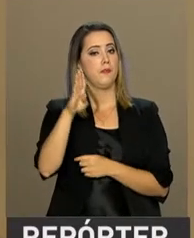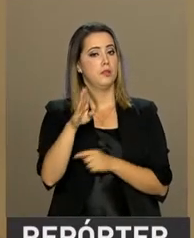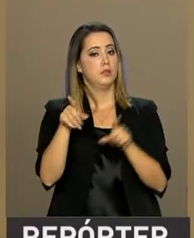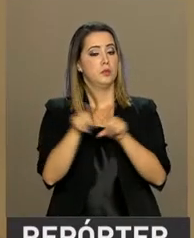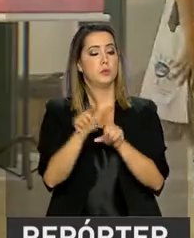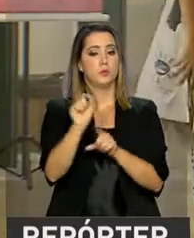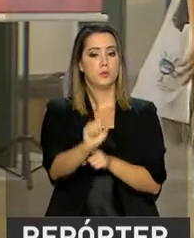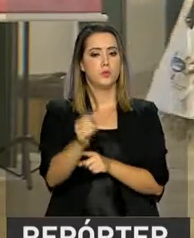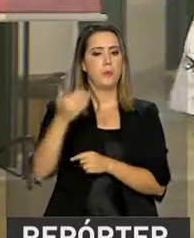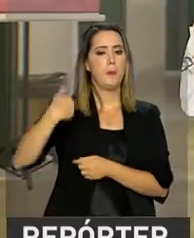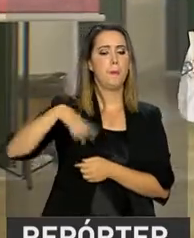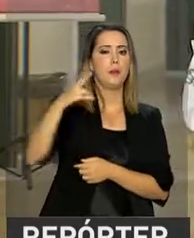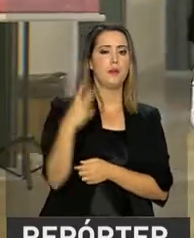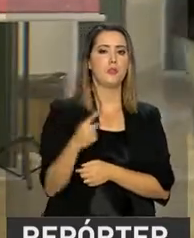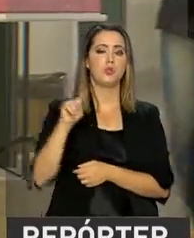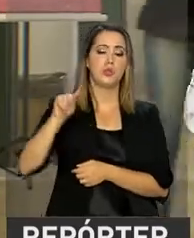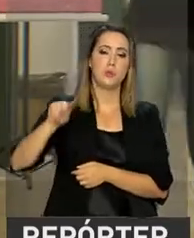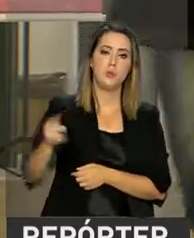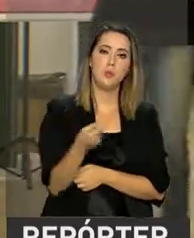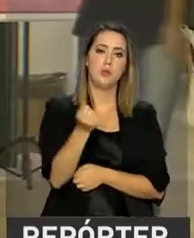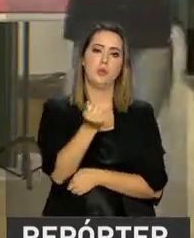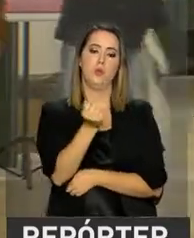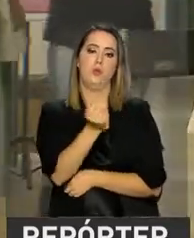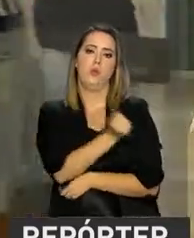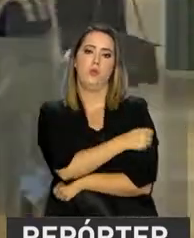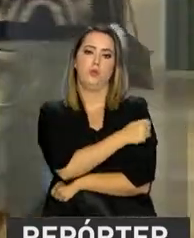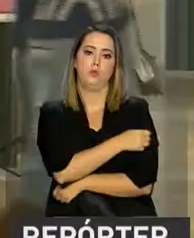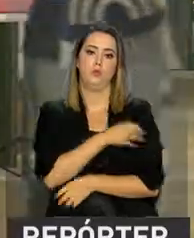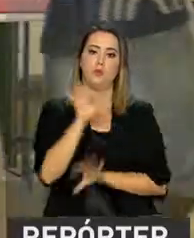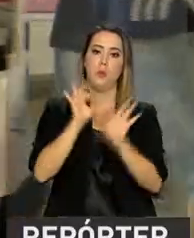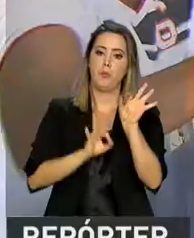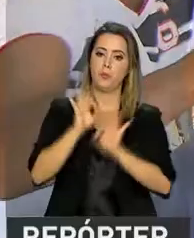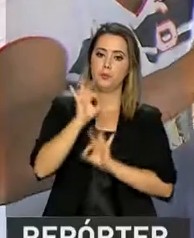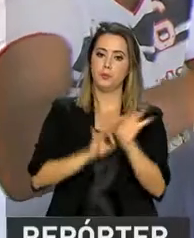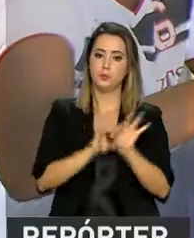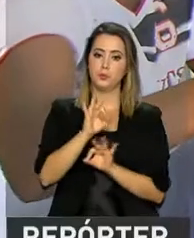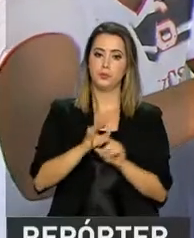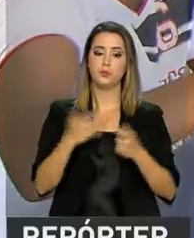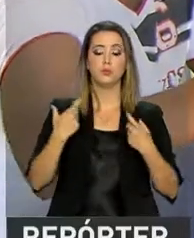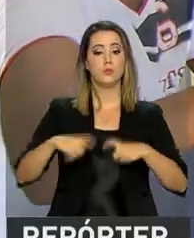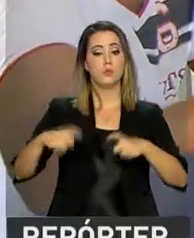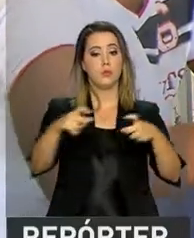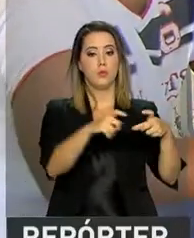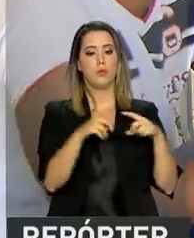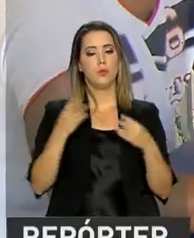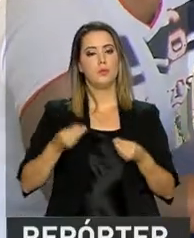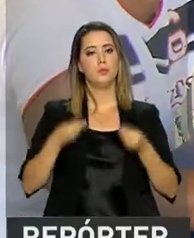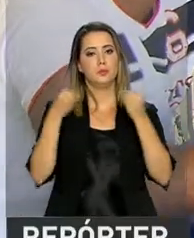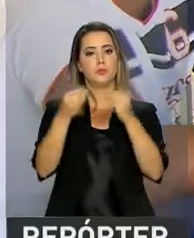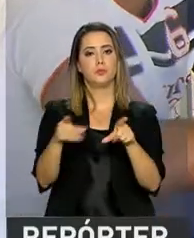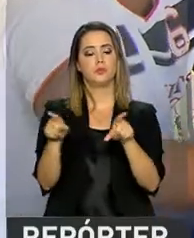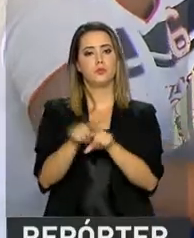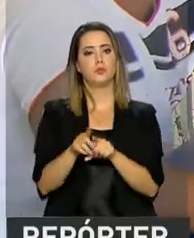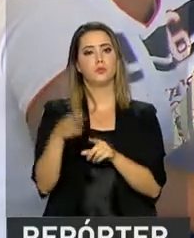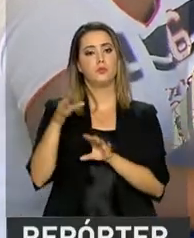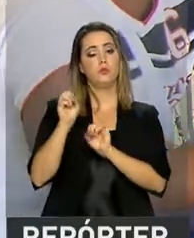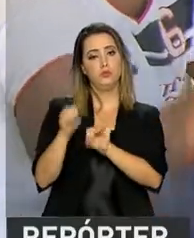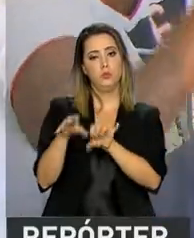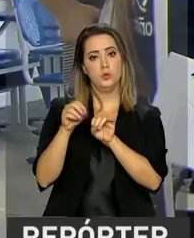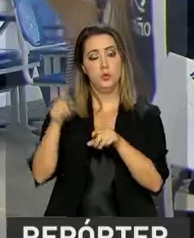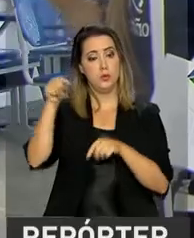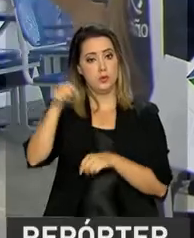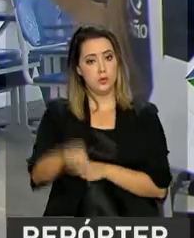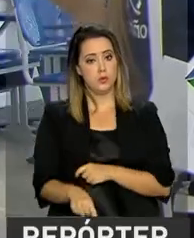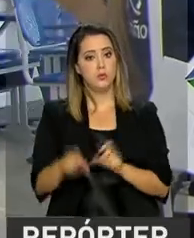exposição, cerca de 1.000 alunos. Para a organização da feira, além de levar informações de saúde, as orientações dadas